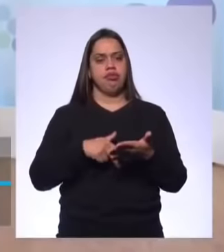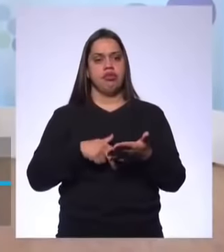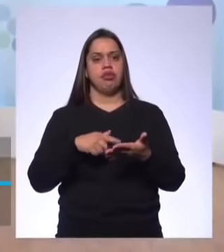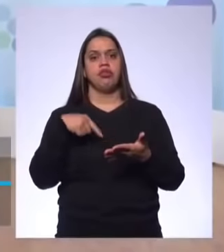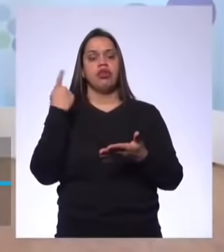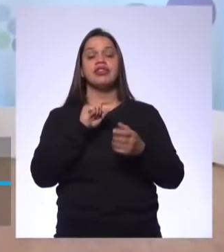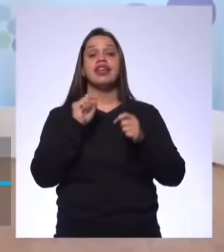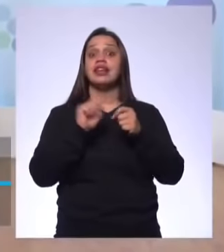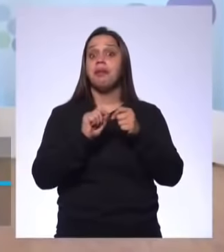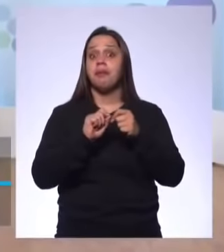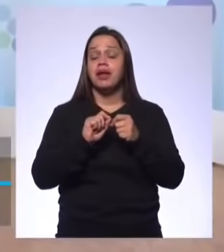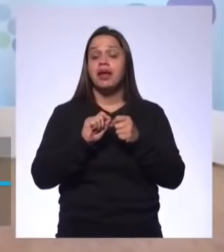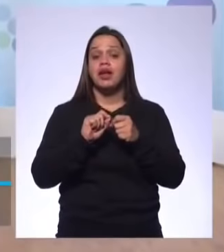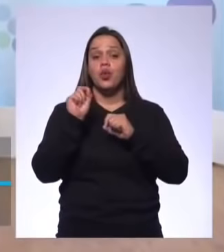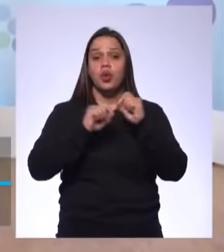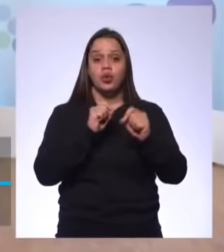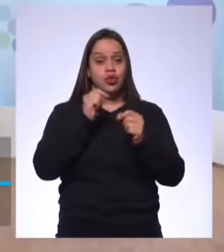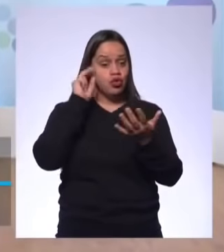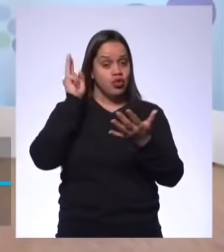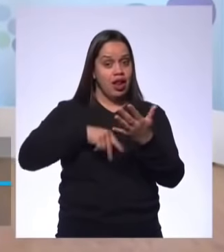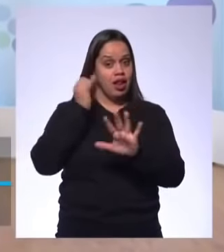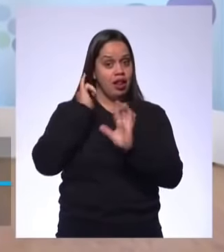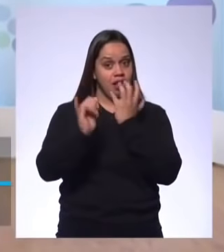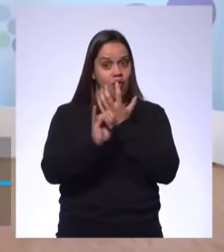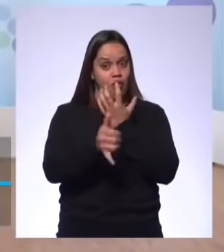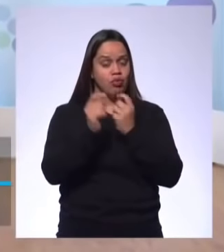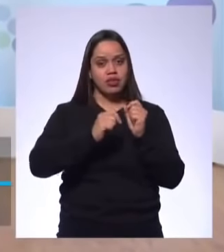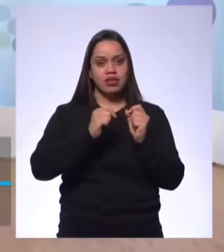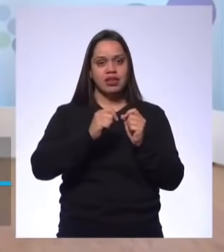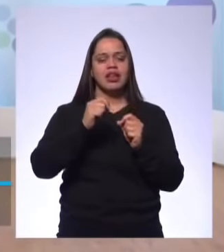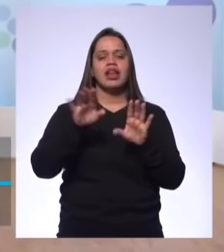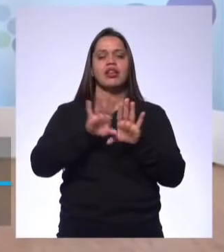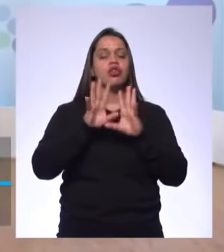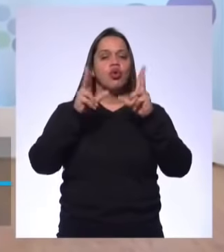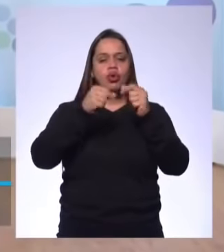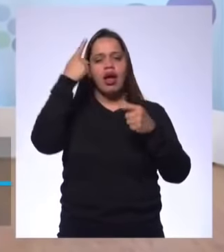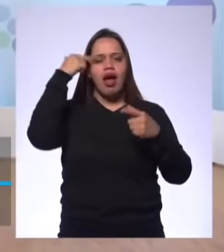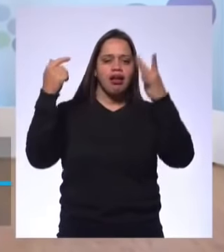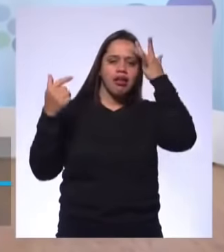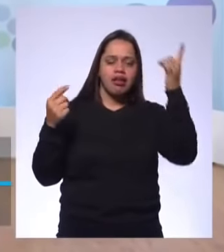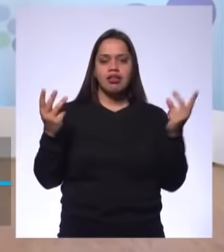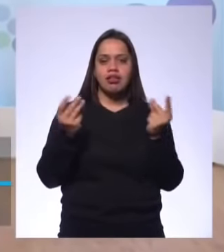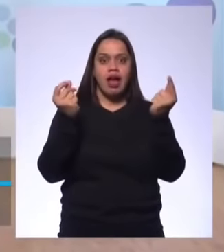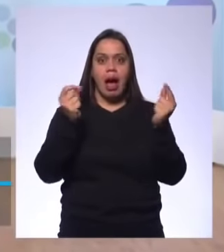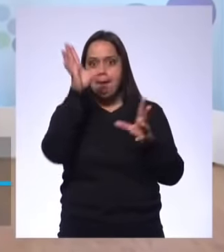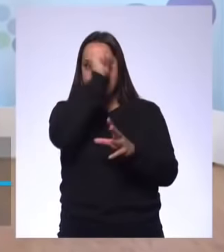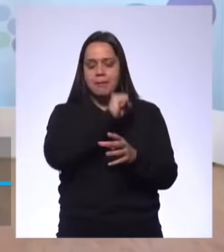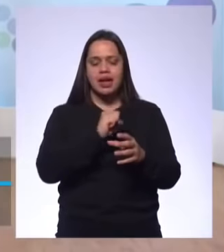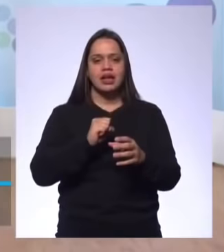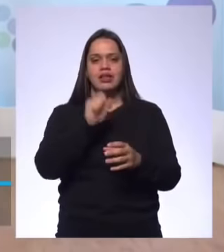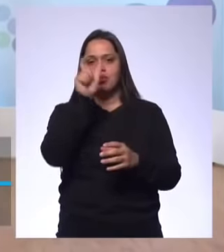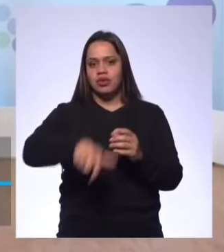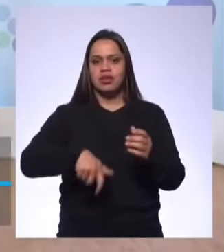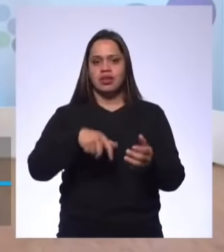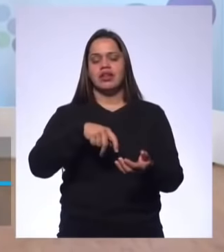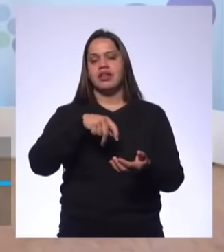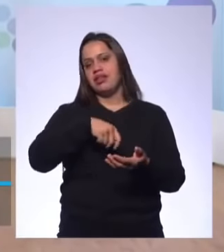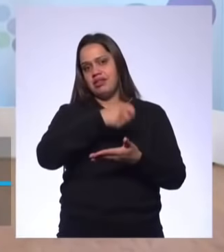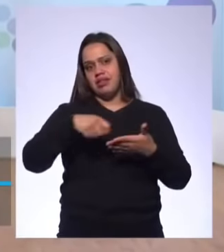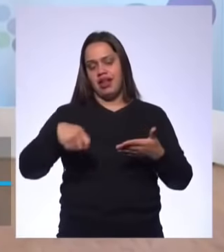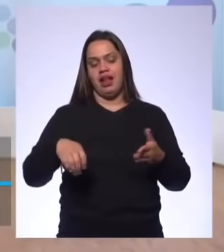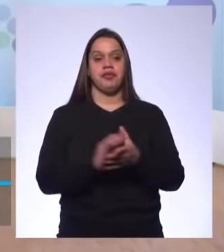nossa criatividade, né? Exatamente. Aprende com os autores que escrevem conto. E eu acho que os professores vão se identificar. A gente